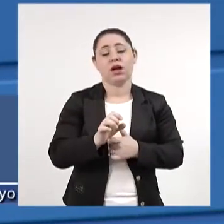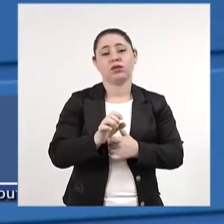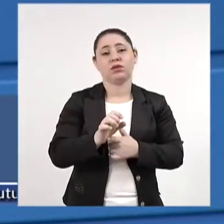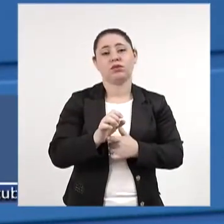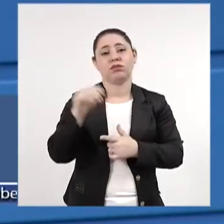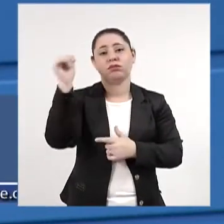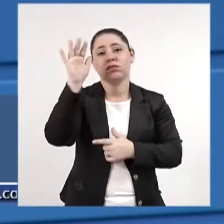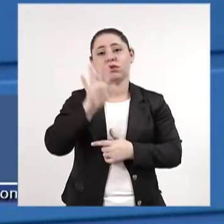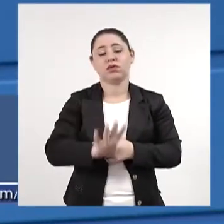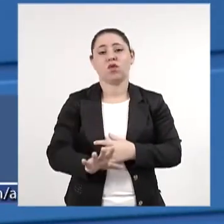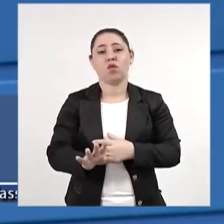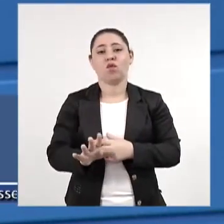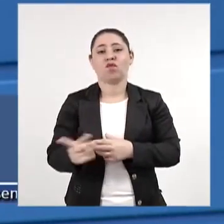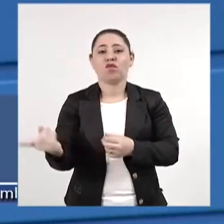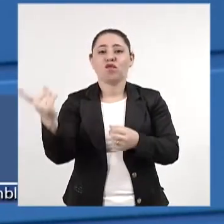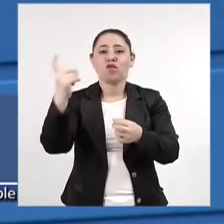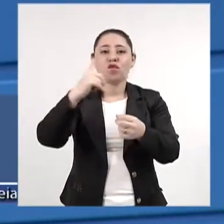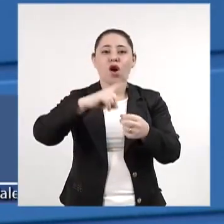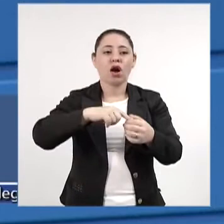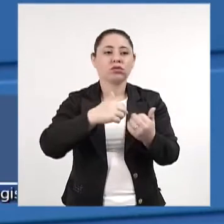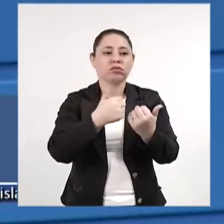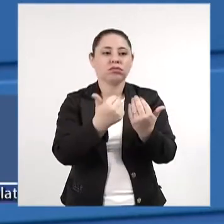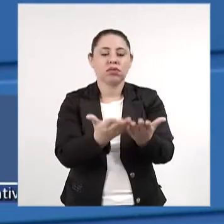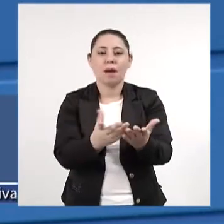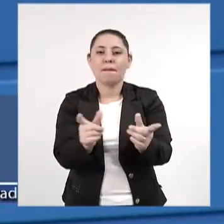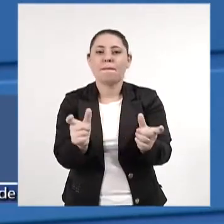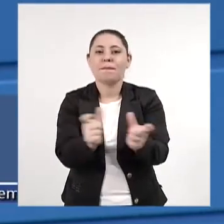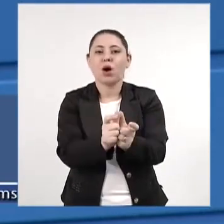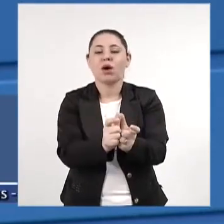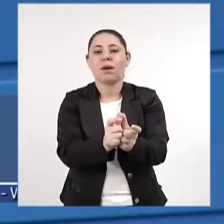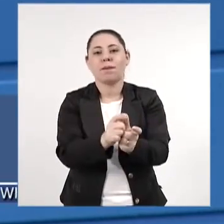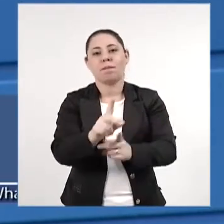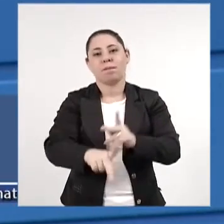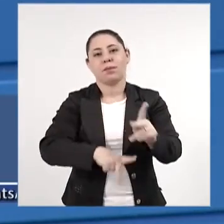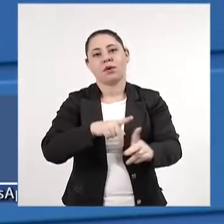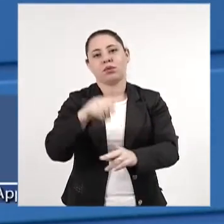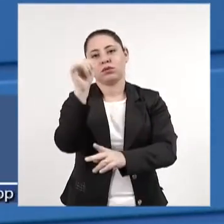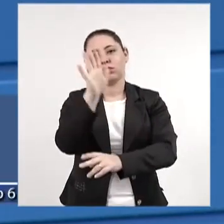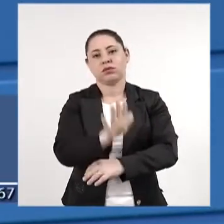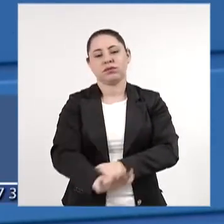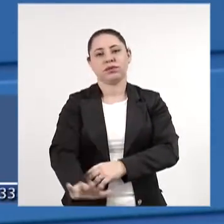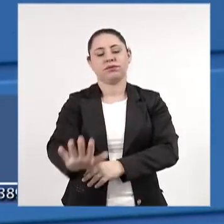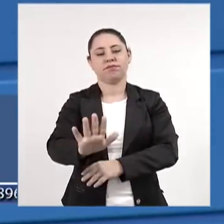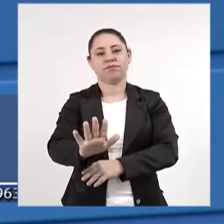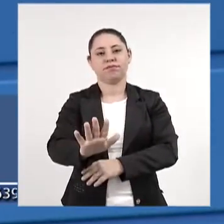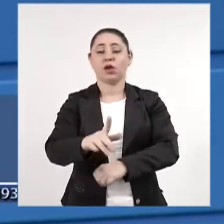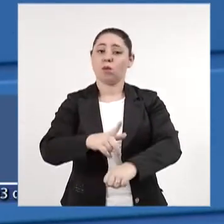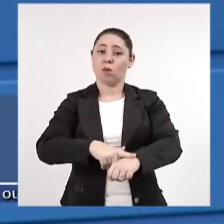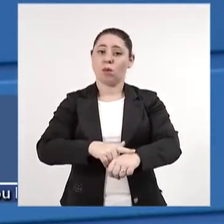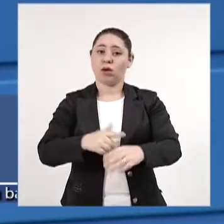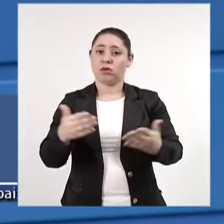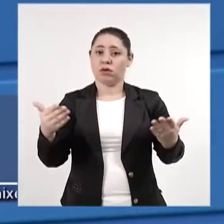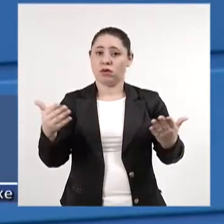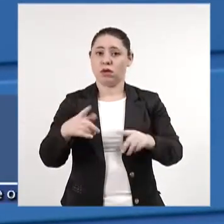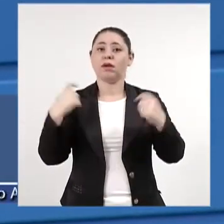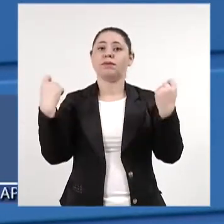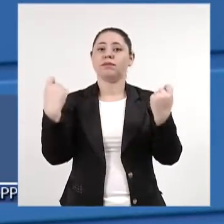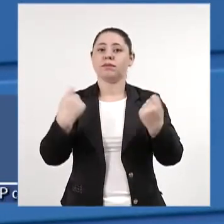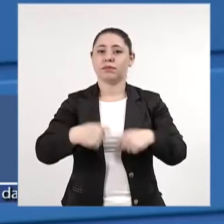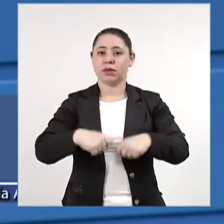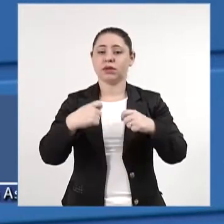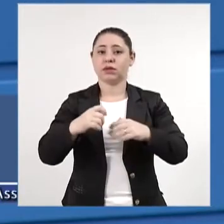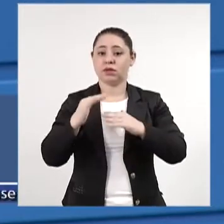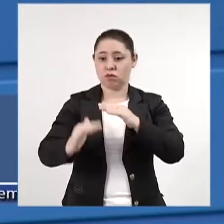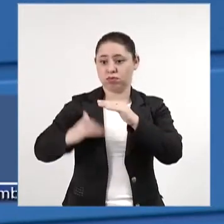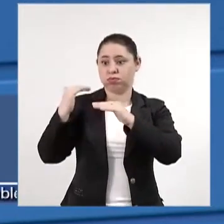todo devolve muito pouco ao cidadão brasileiro. Então, acho que nós estamos no momento em que precisamos